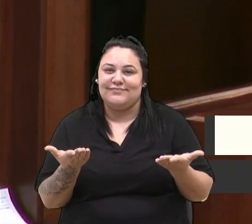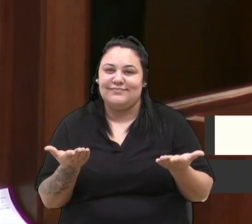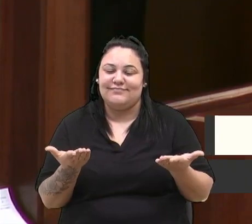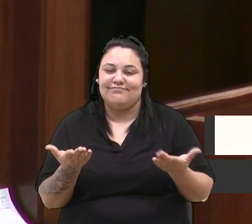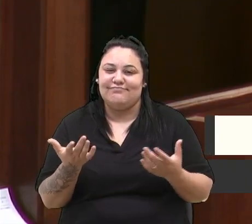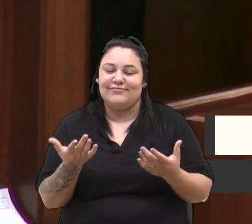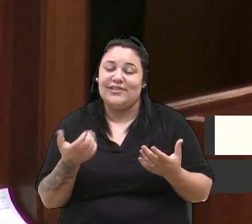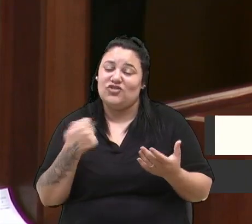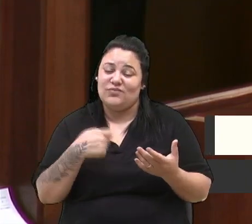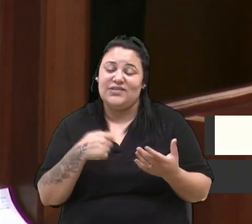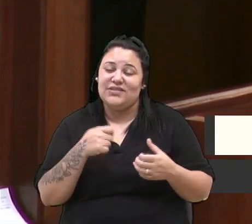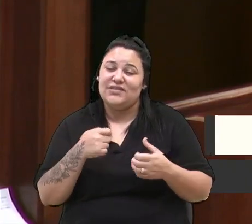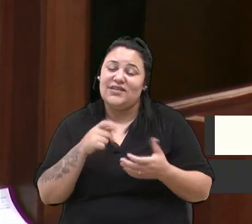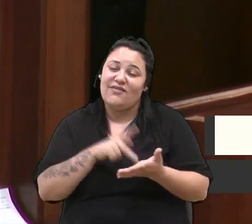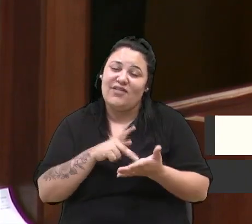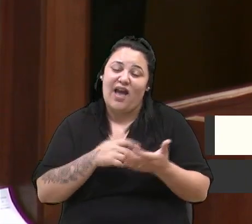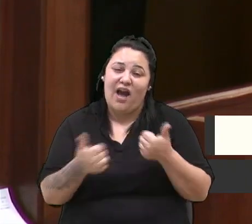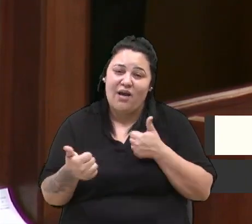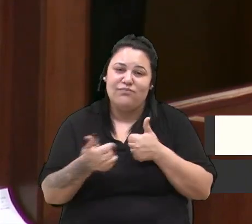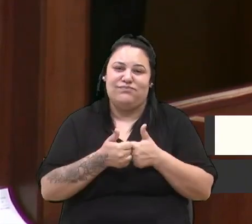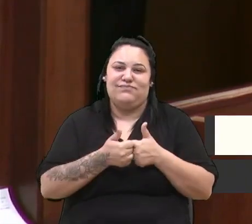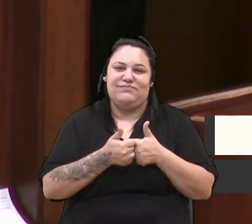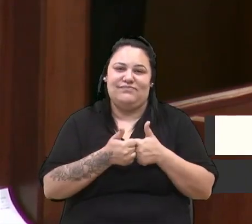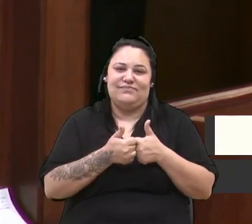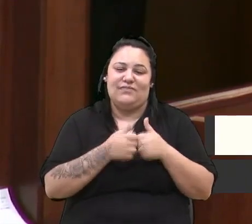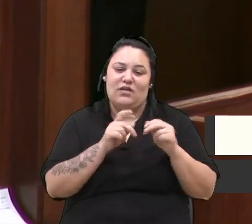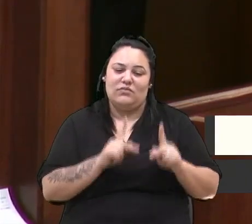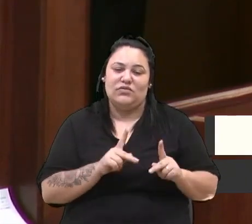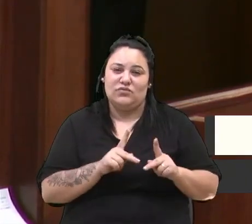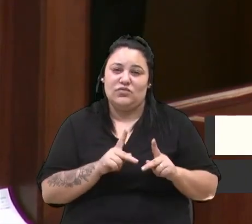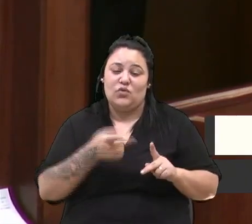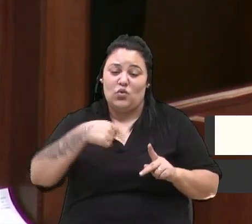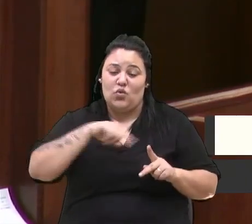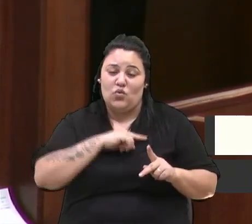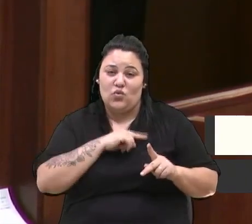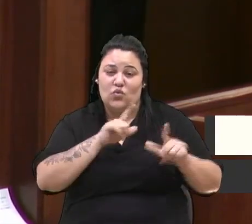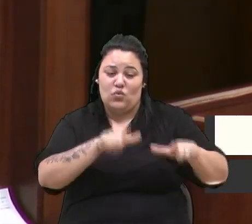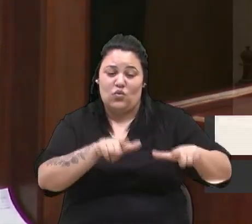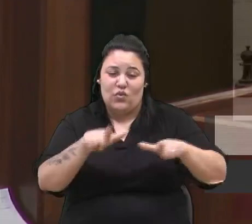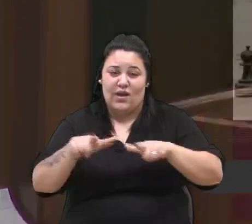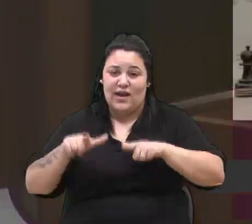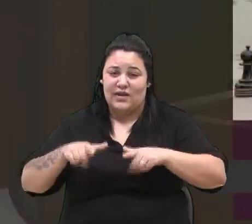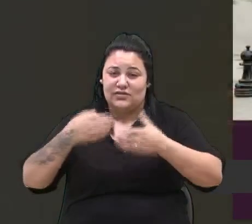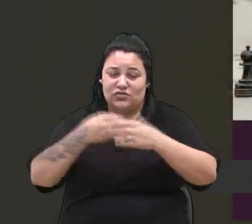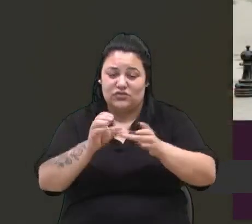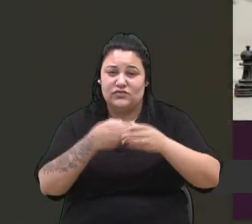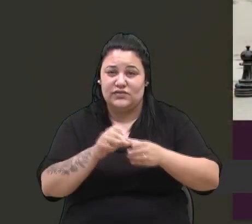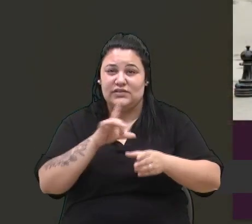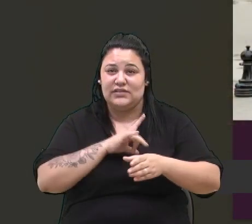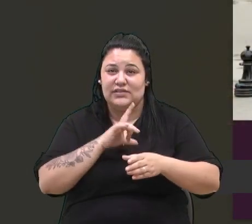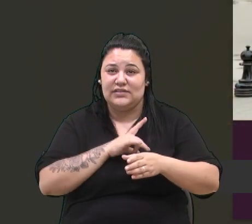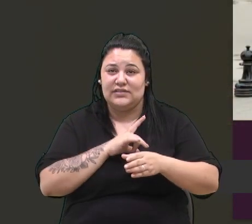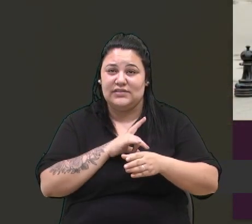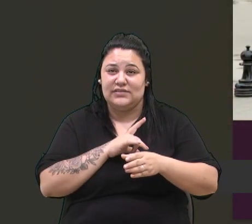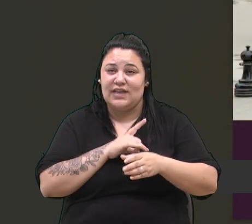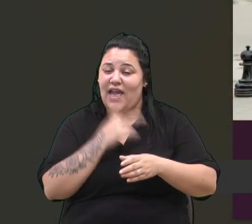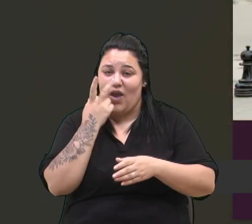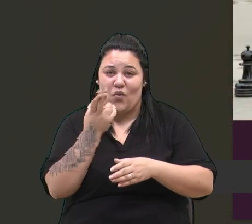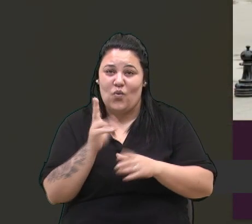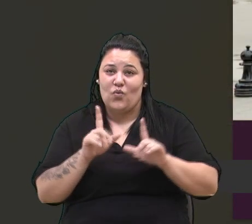aproximar. Os lugares que habitamos, eles são a extensão de nós mesmos.